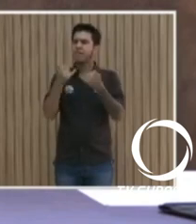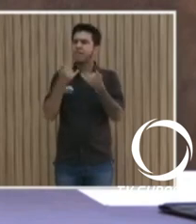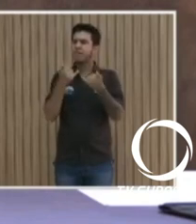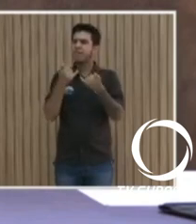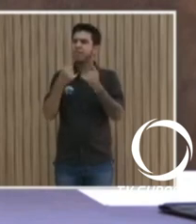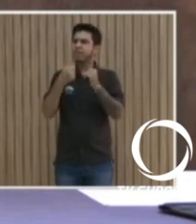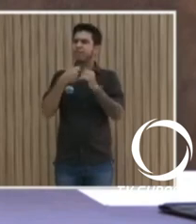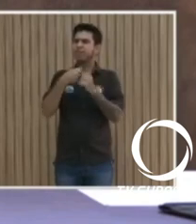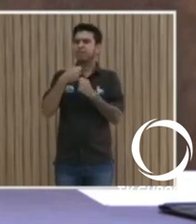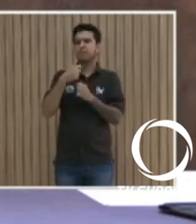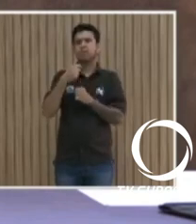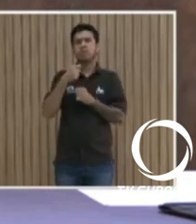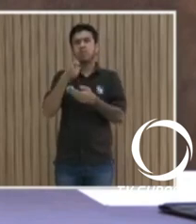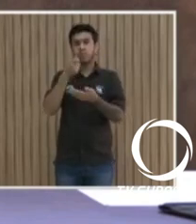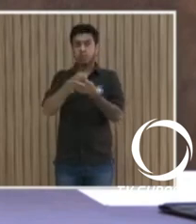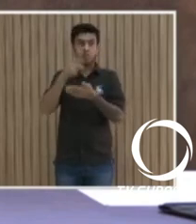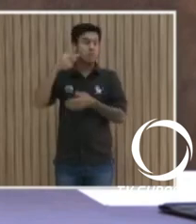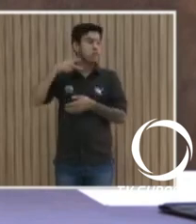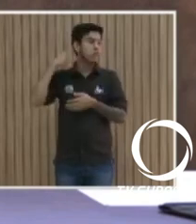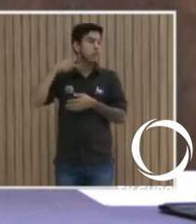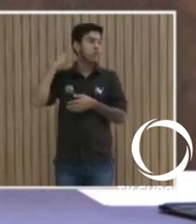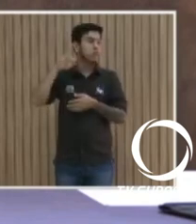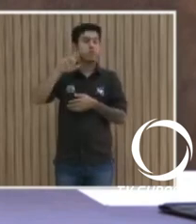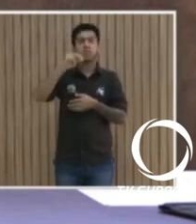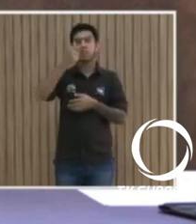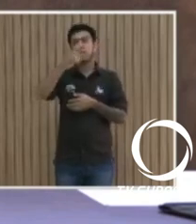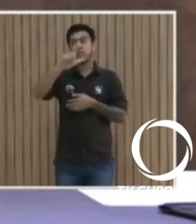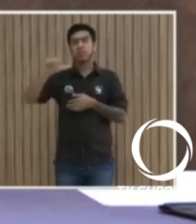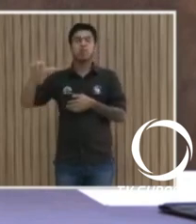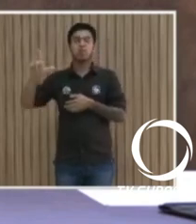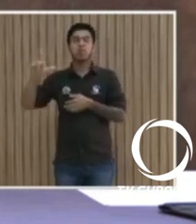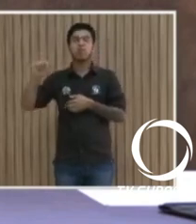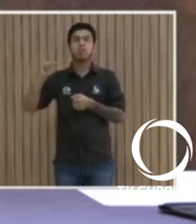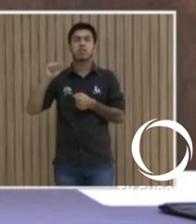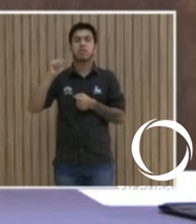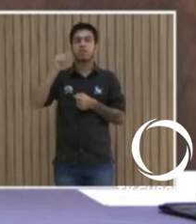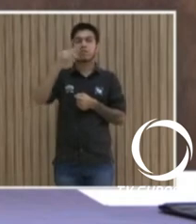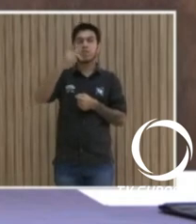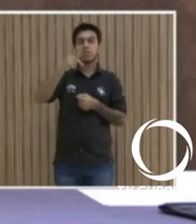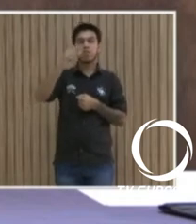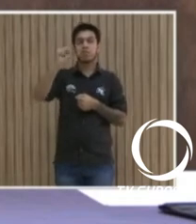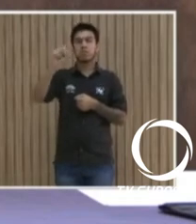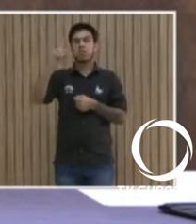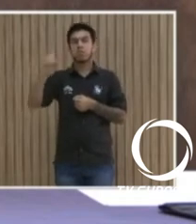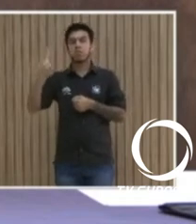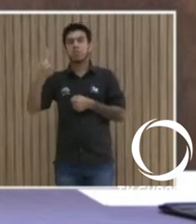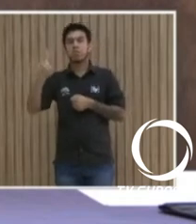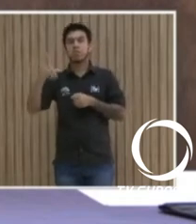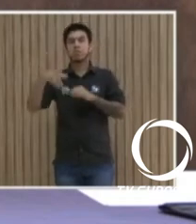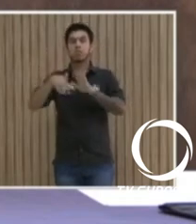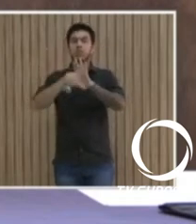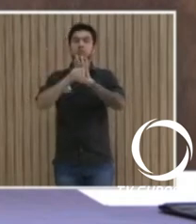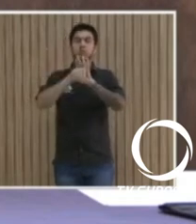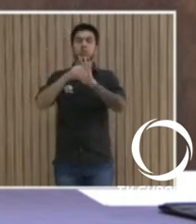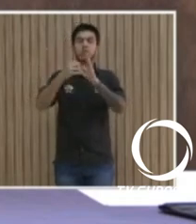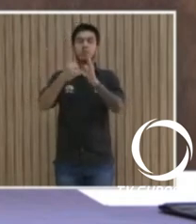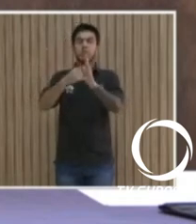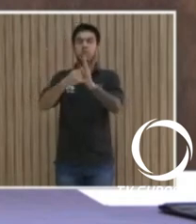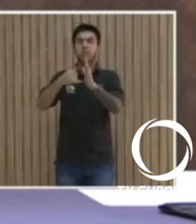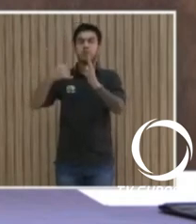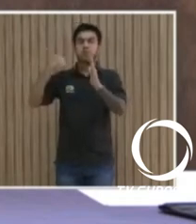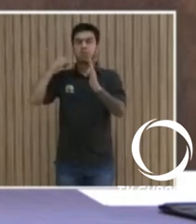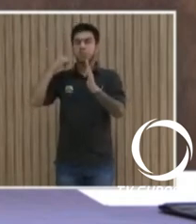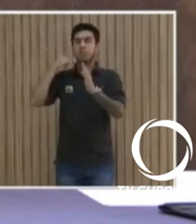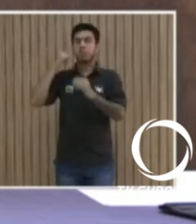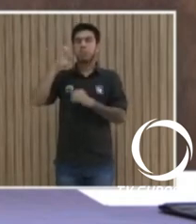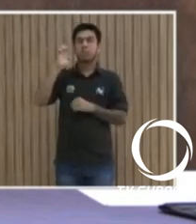político-administrativa cometida pelo Vereador Rafael celestrin PSD conforme denúncia feita por Emerson